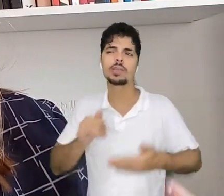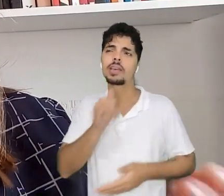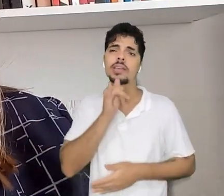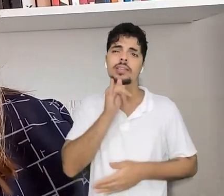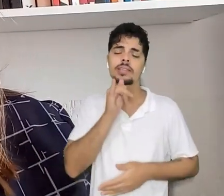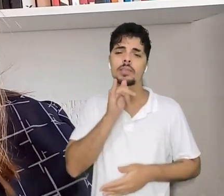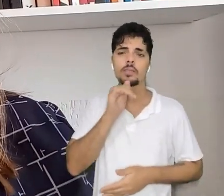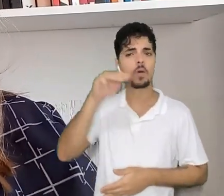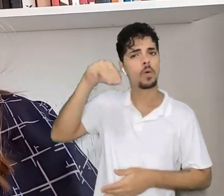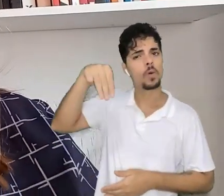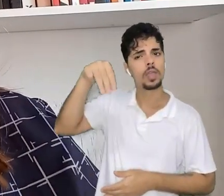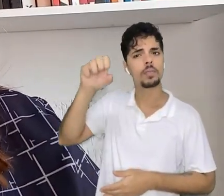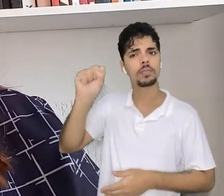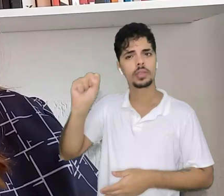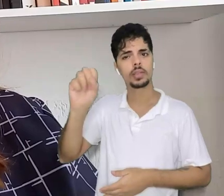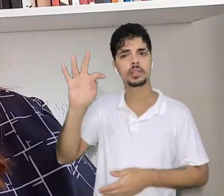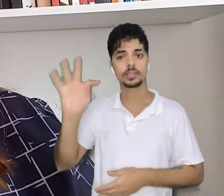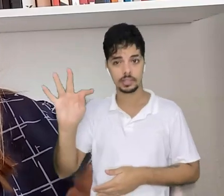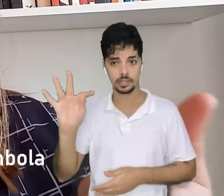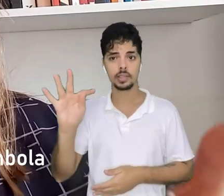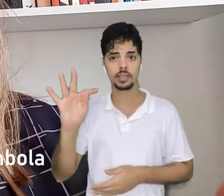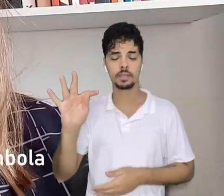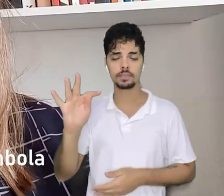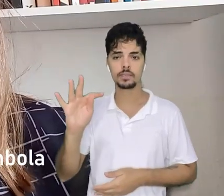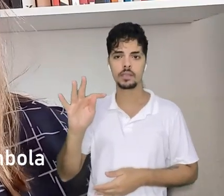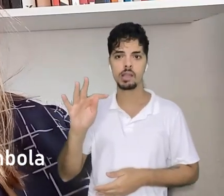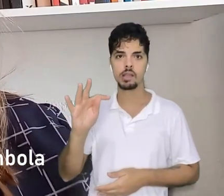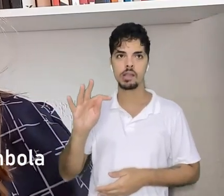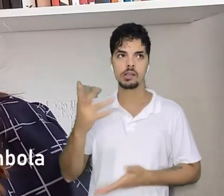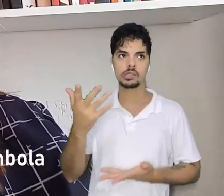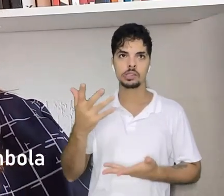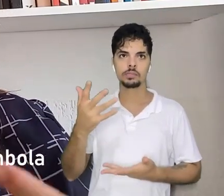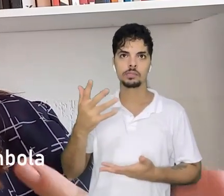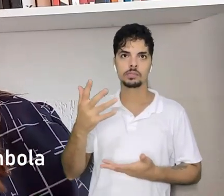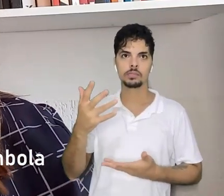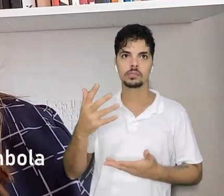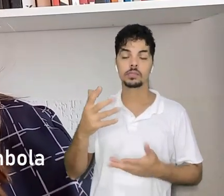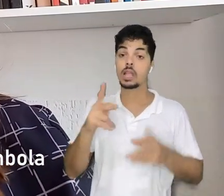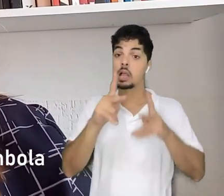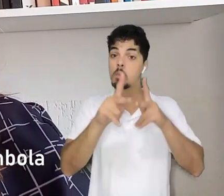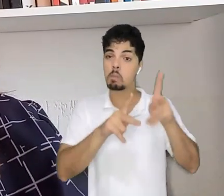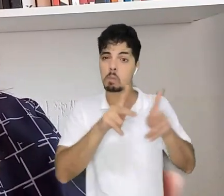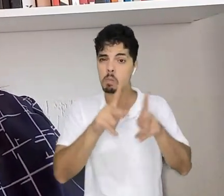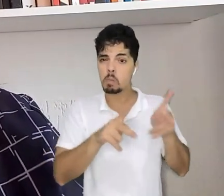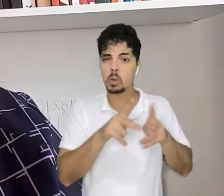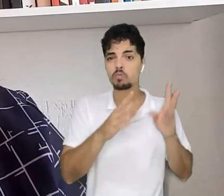do MST questões indígenas quilombola